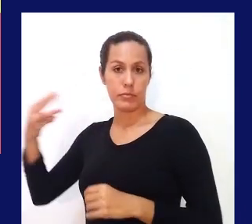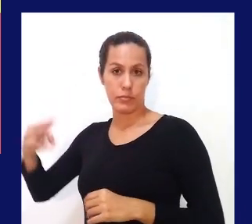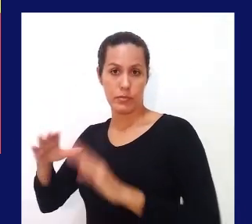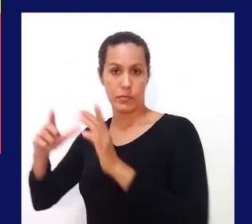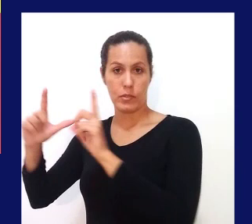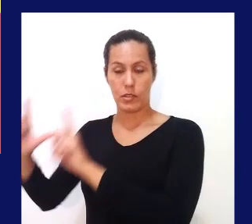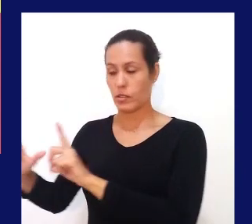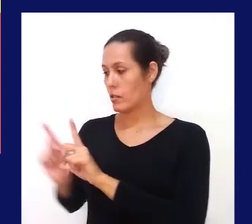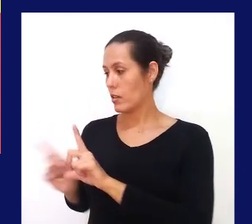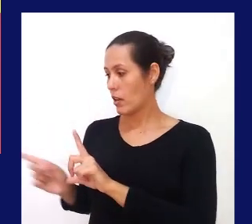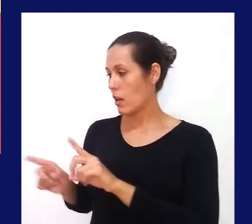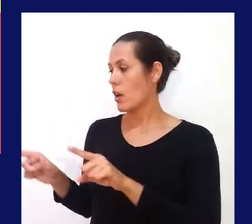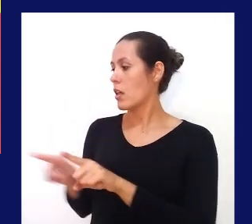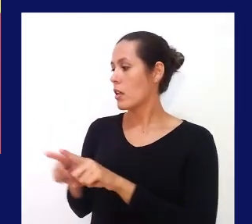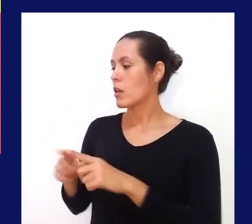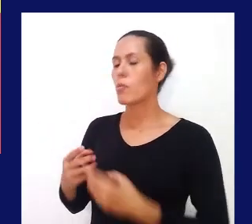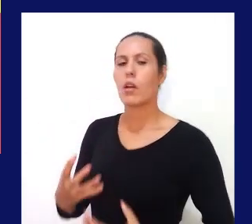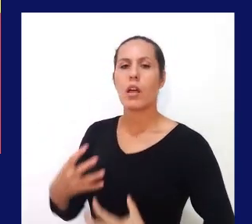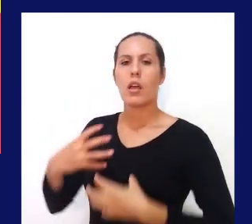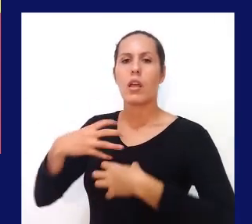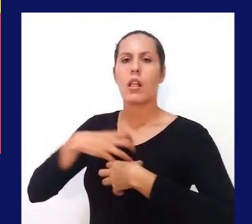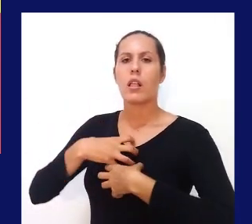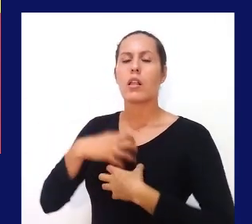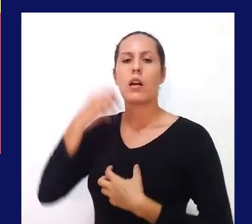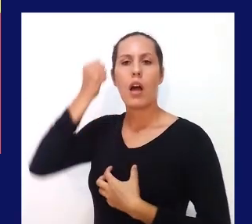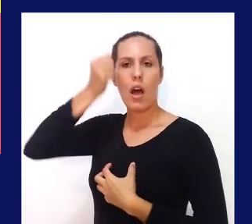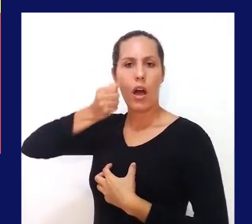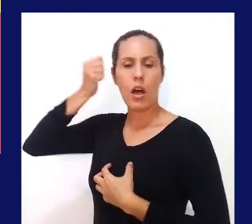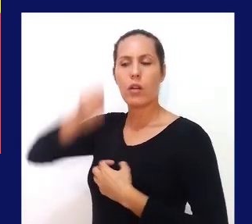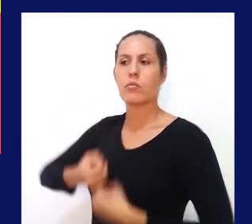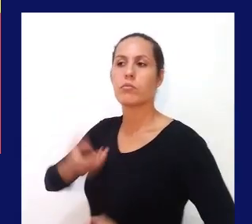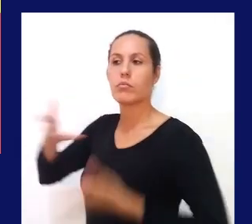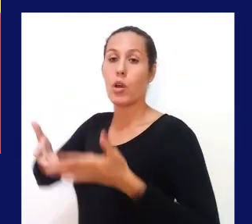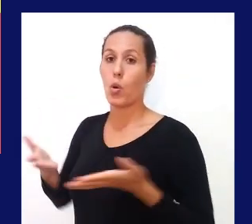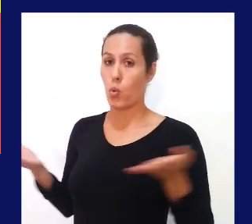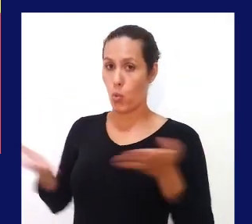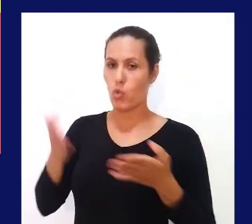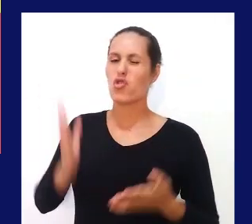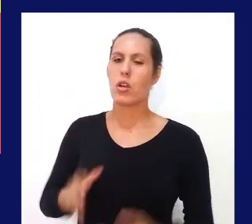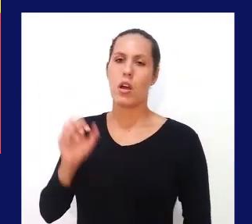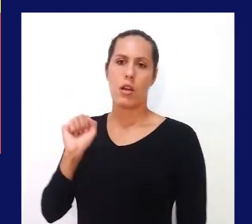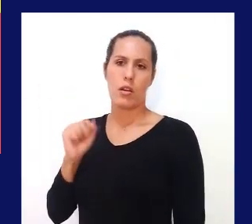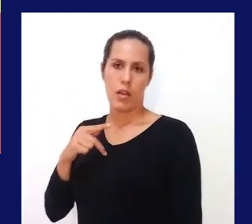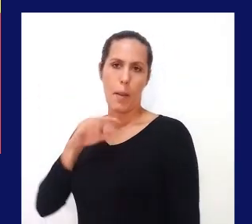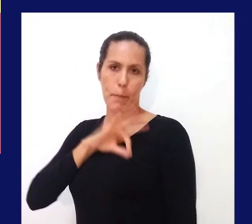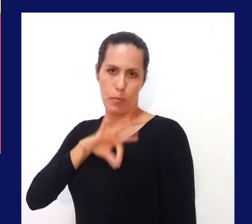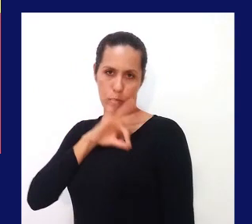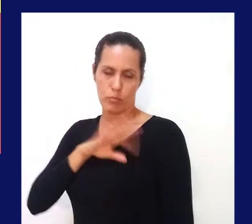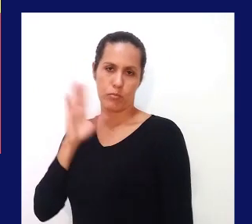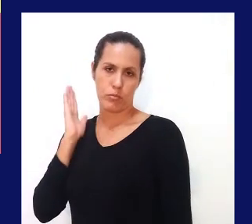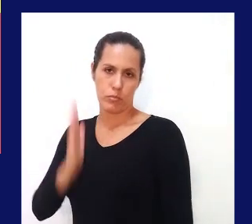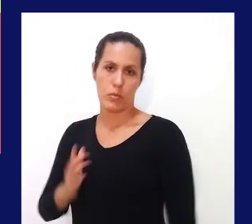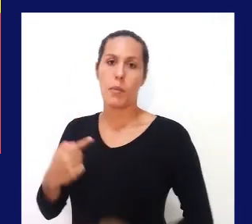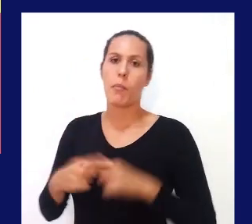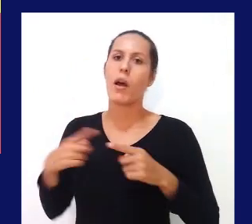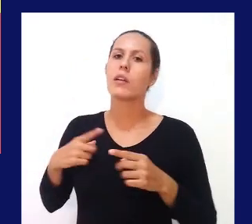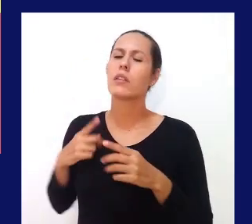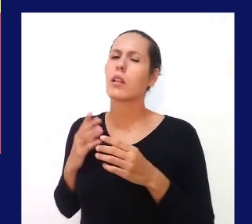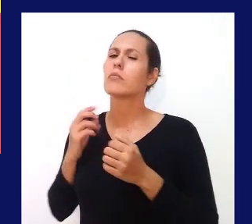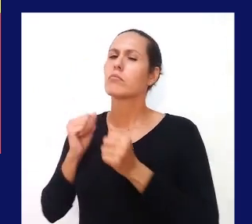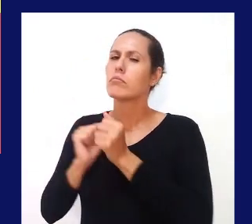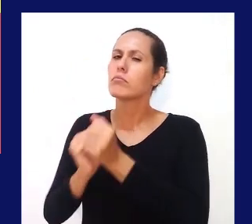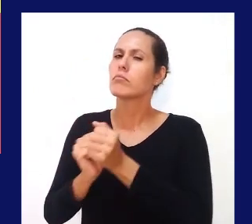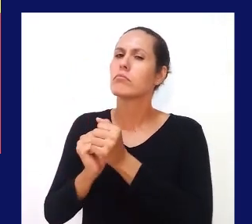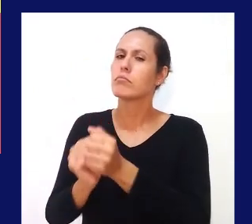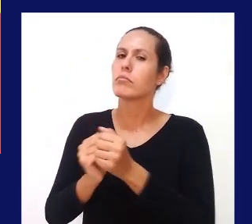E na terceira imagem, é ela também atuando, né? Hoje, a Marilena já se aposentou, mas ainda acompanha